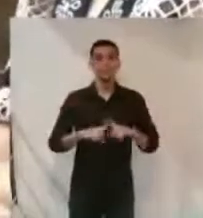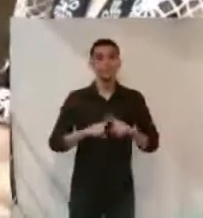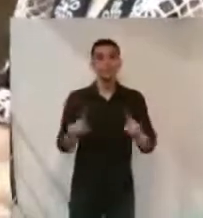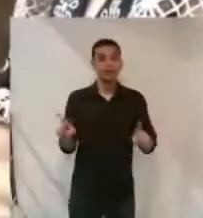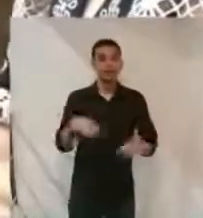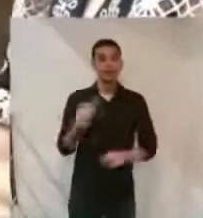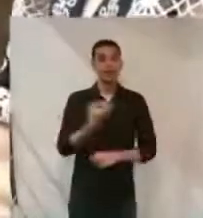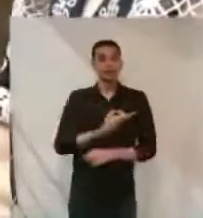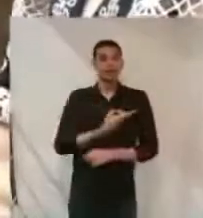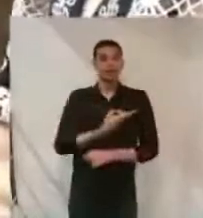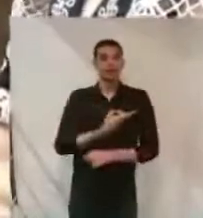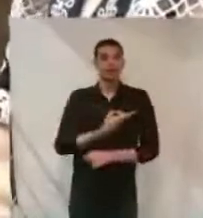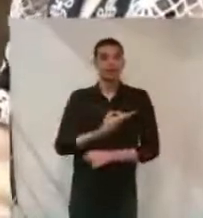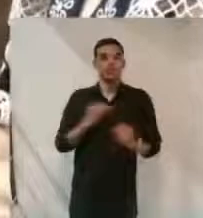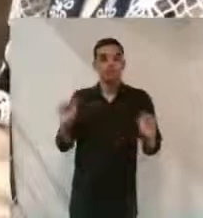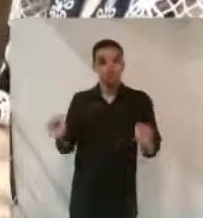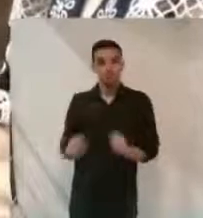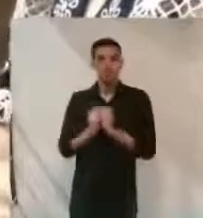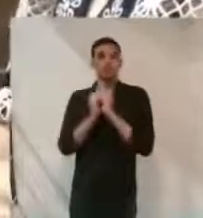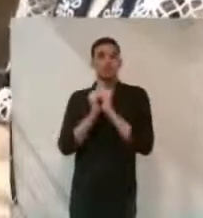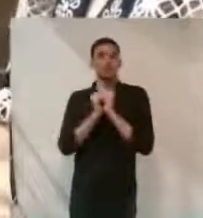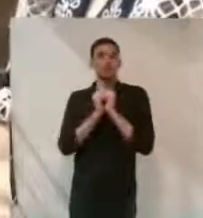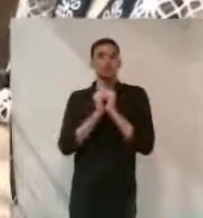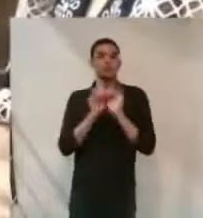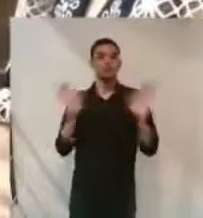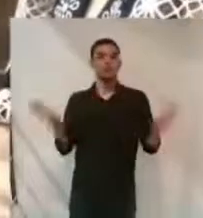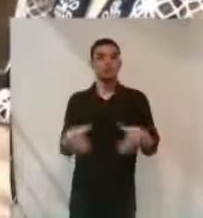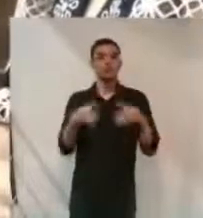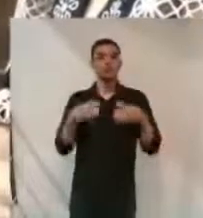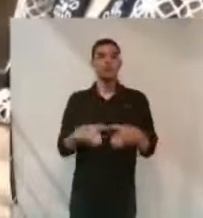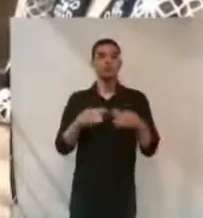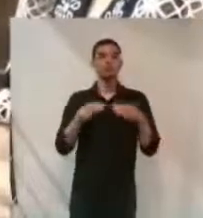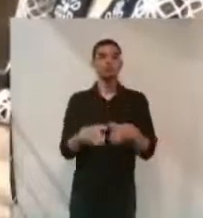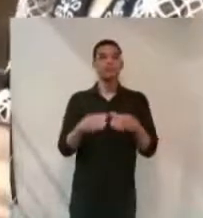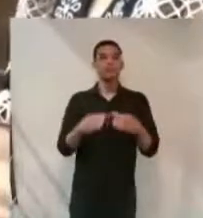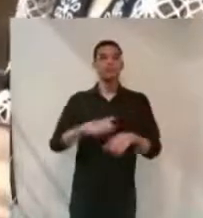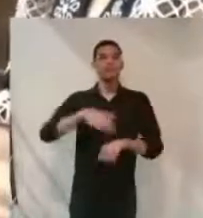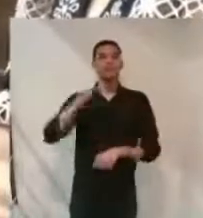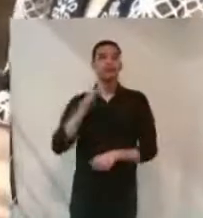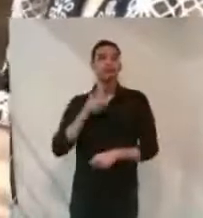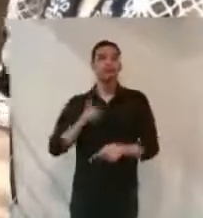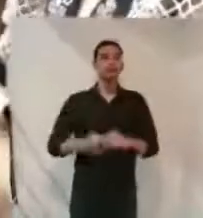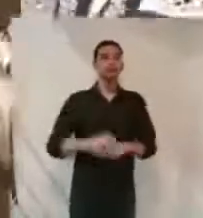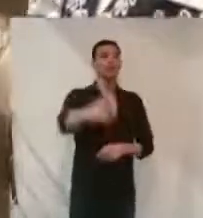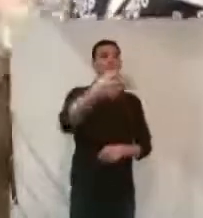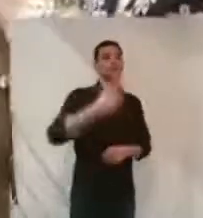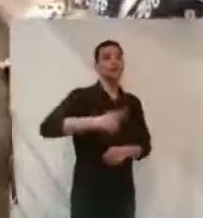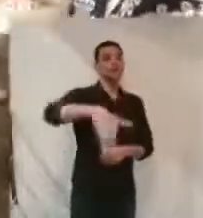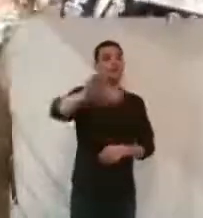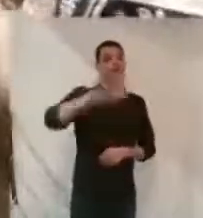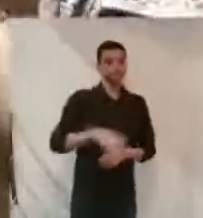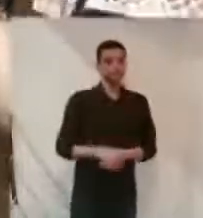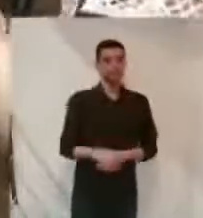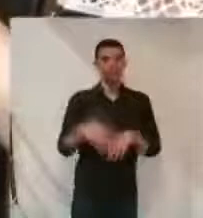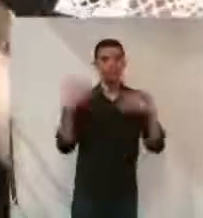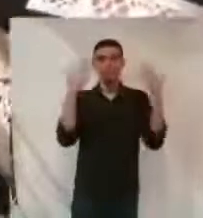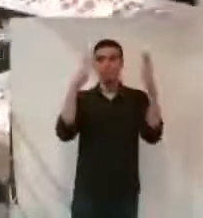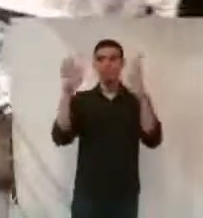ombreados e corrigindo o curso de cada um, sempre nós vamos mais longe. Parabéns para vocês.